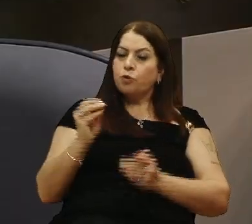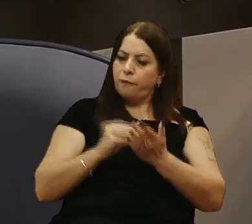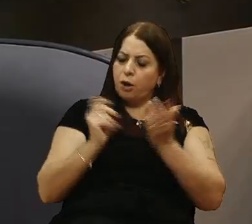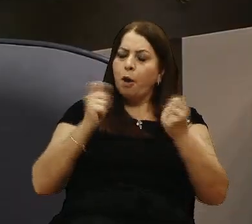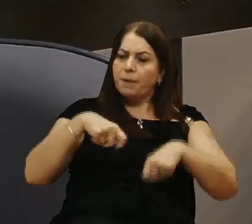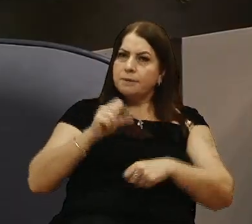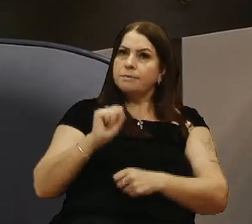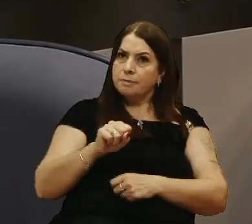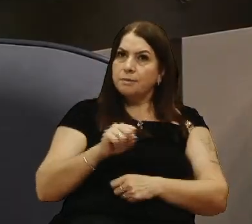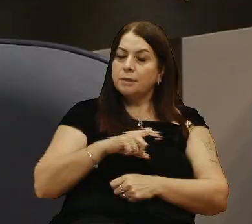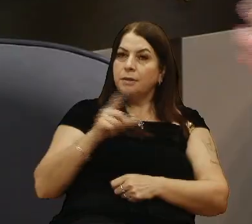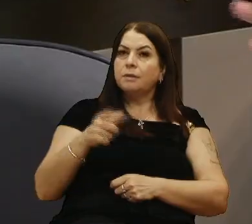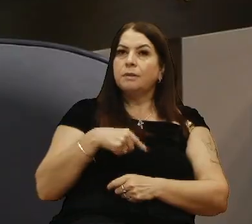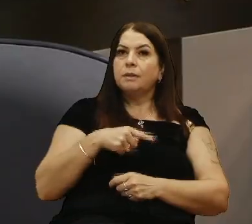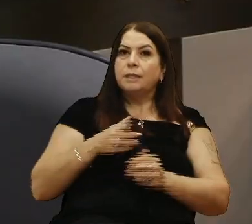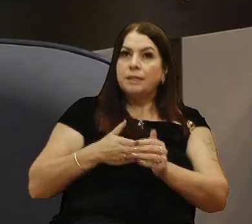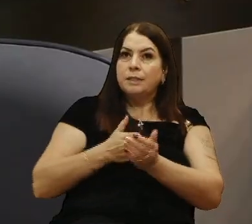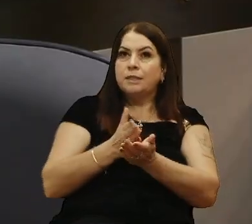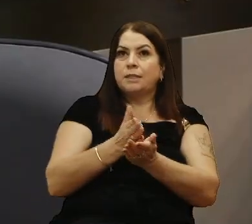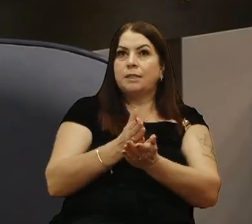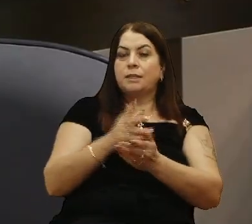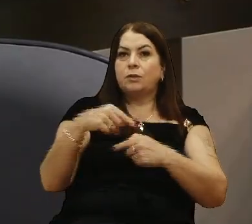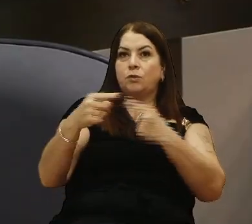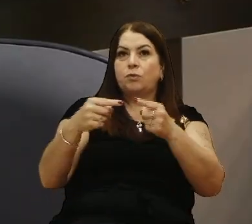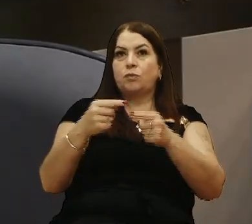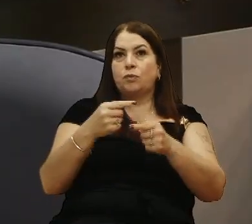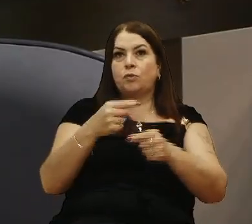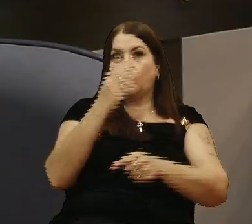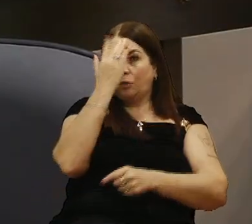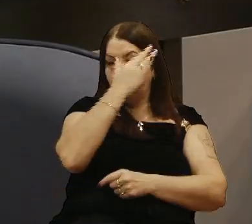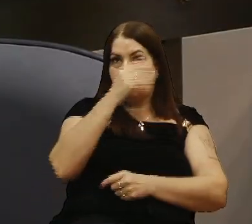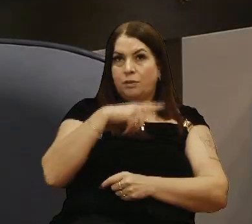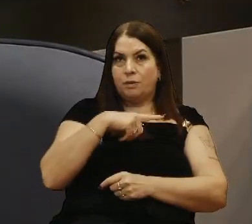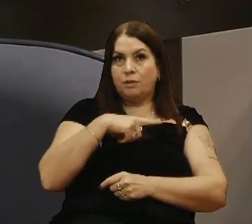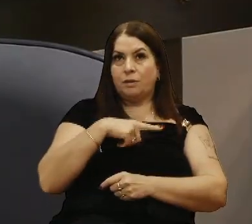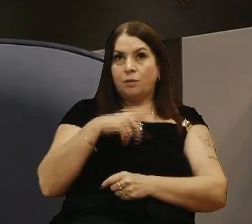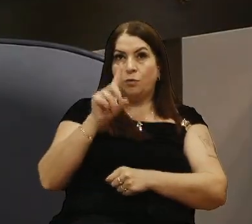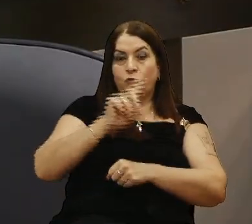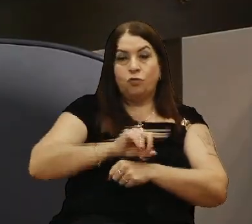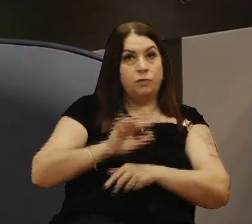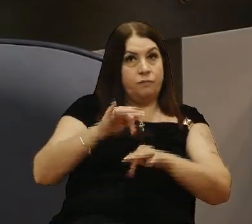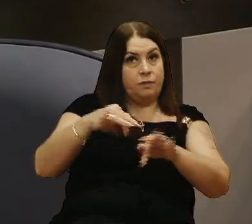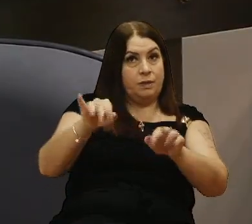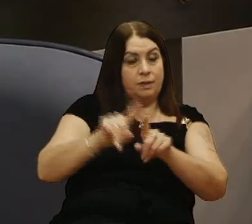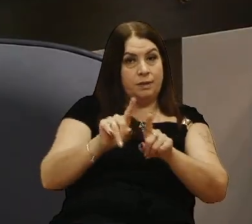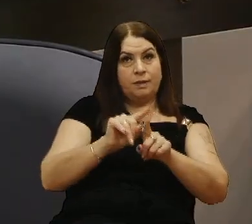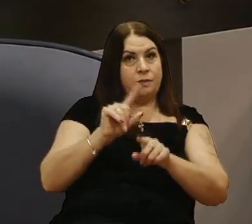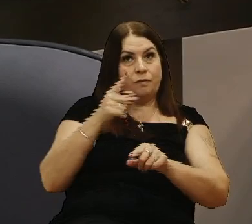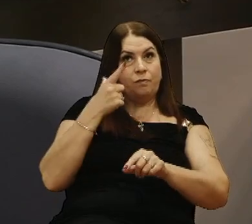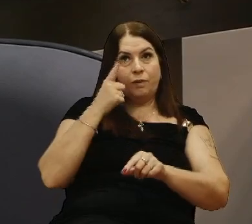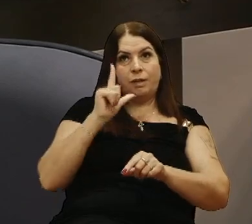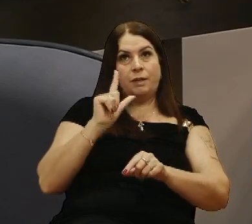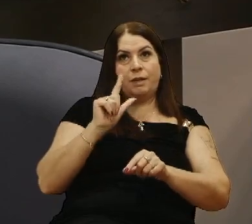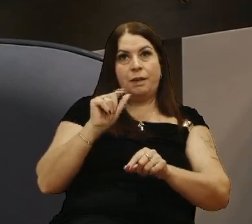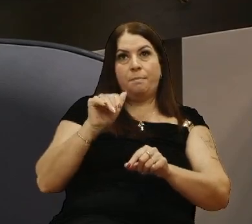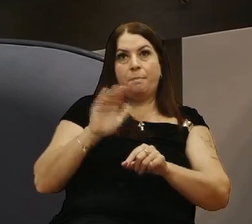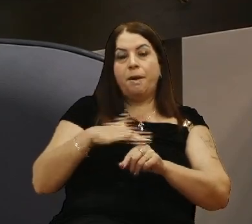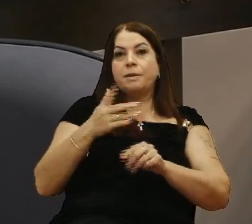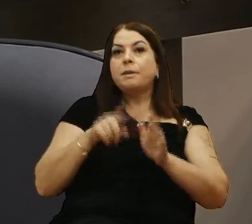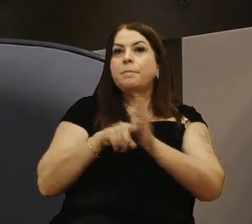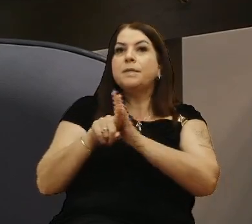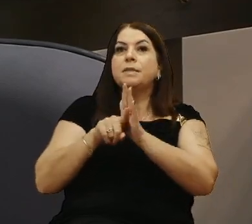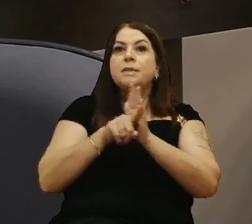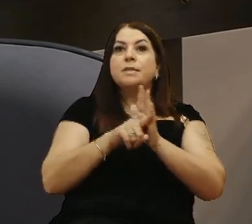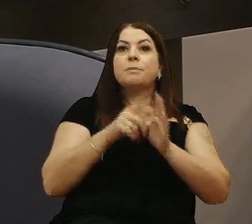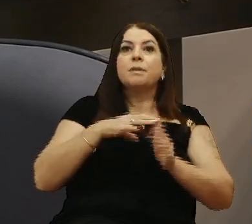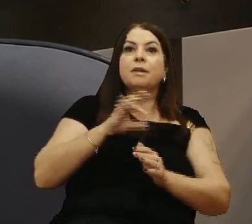quem seguir na sucessão do governo Adiló, porque ele está com os dias contados, não se elegeria mais, mas larga uma pesquisa para ver a